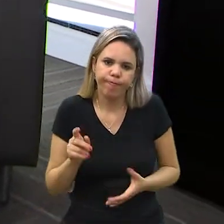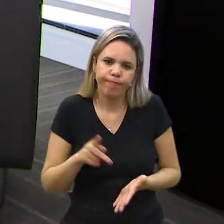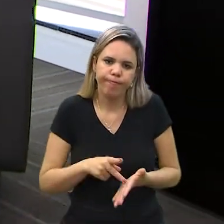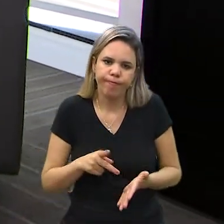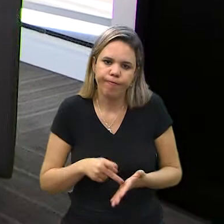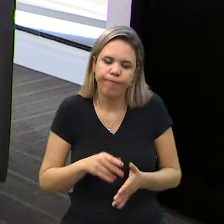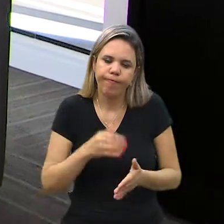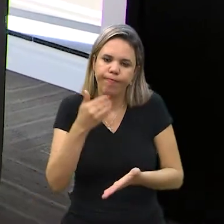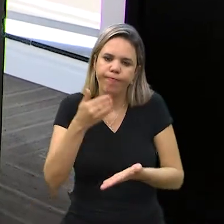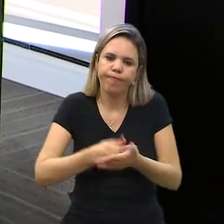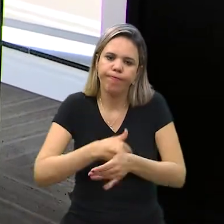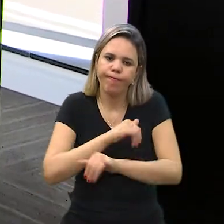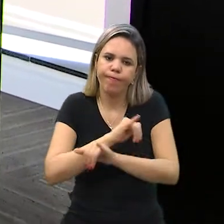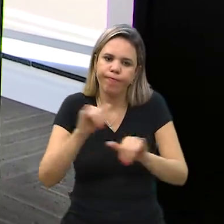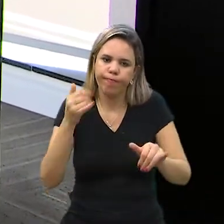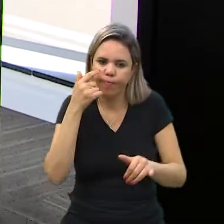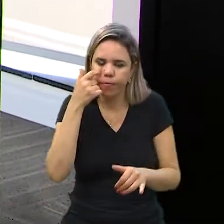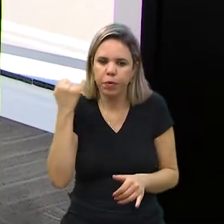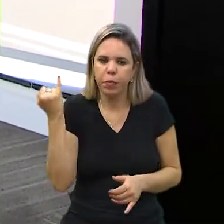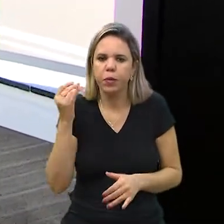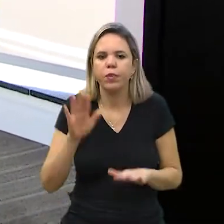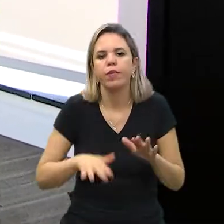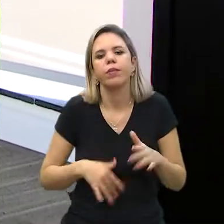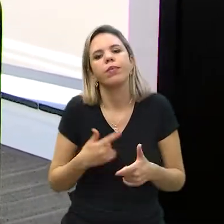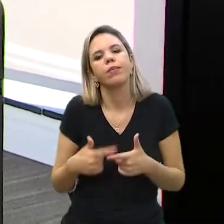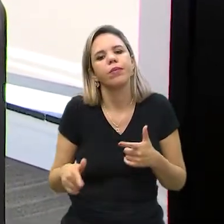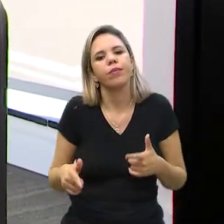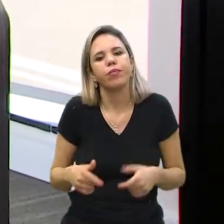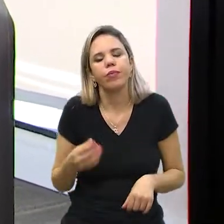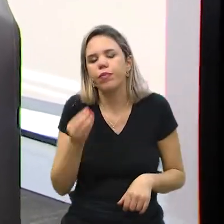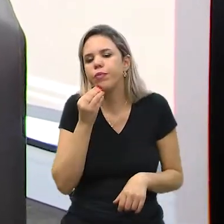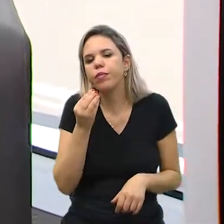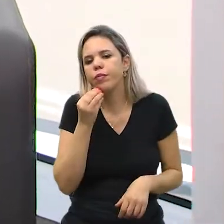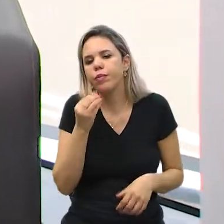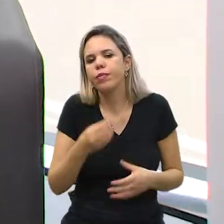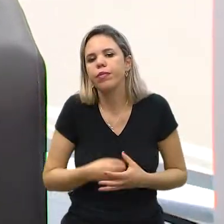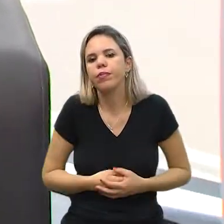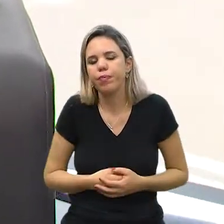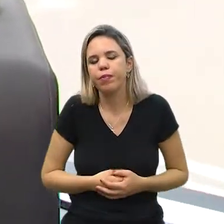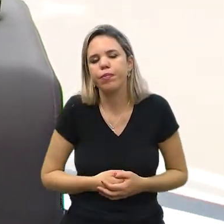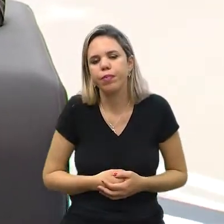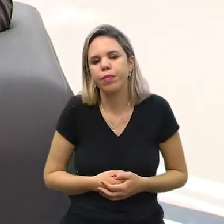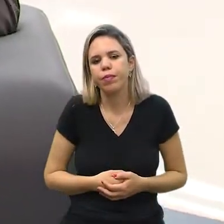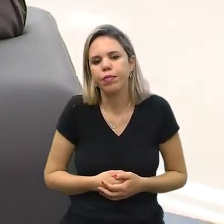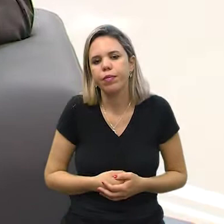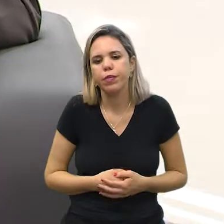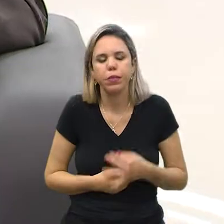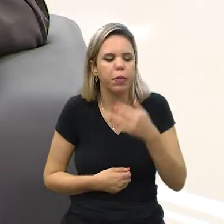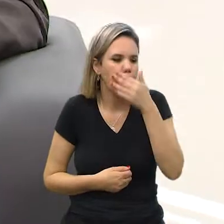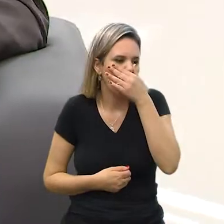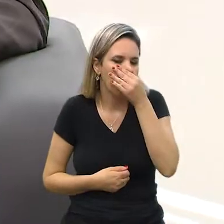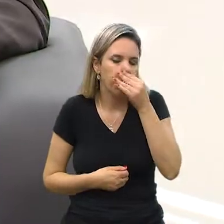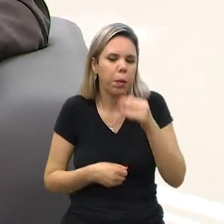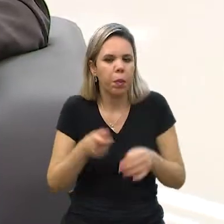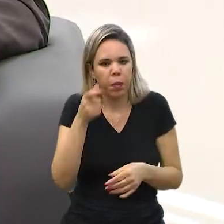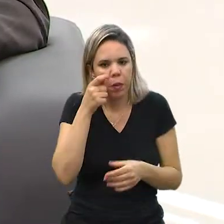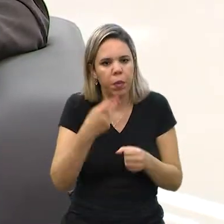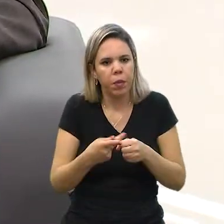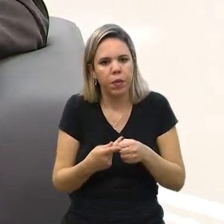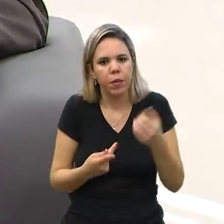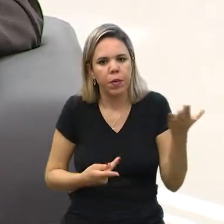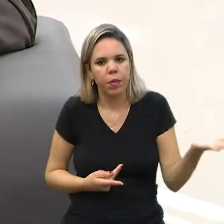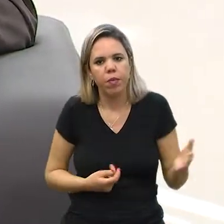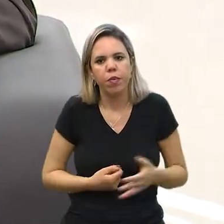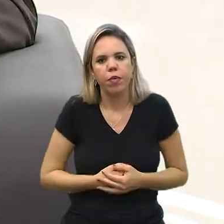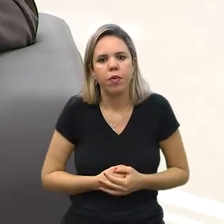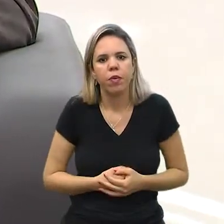a promoção, ela pode significar, muitas vezes, uma oportunidade, tá? Você vê aquele produto com